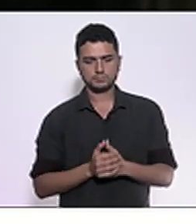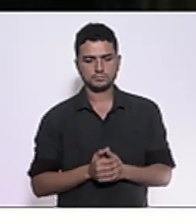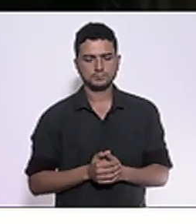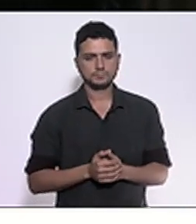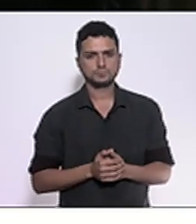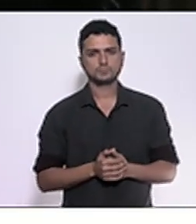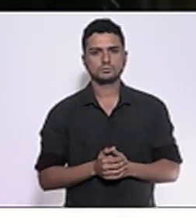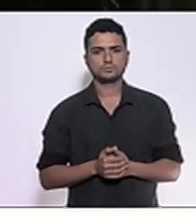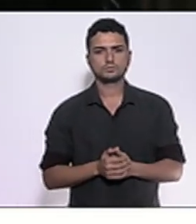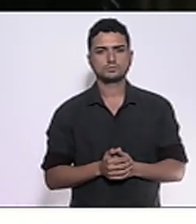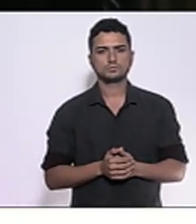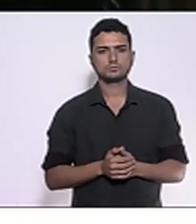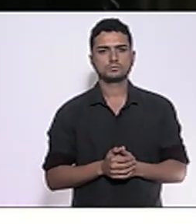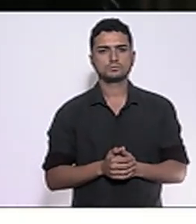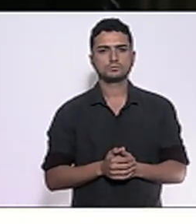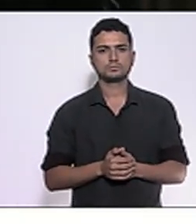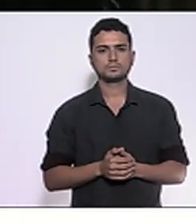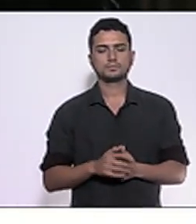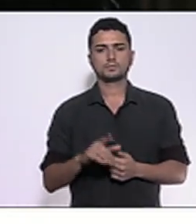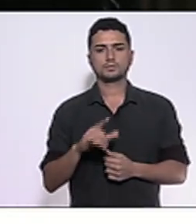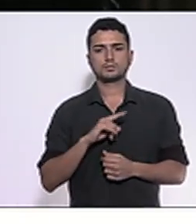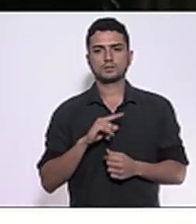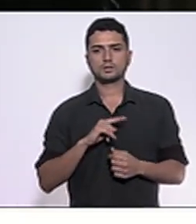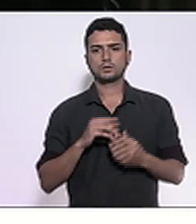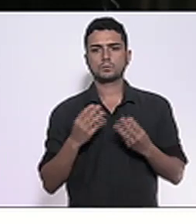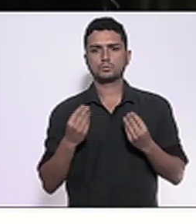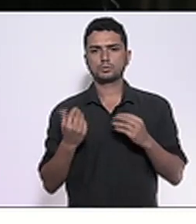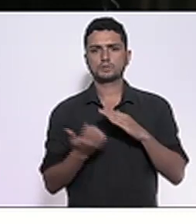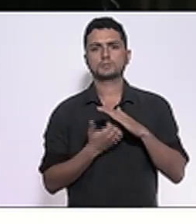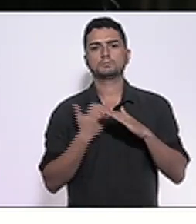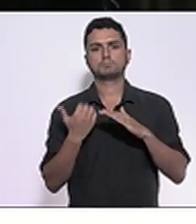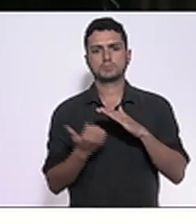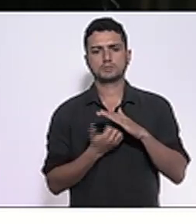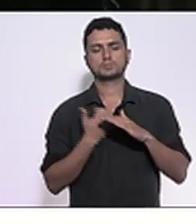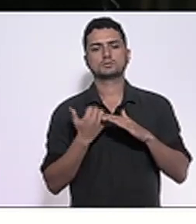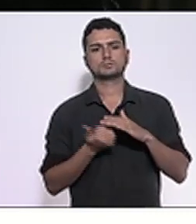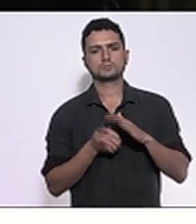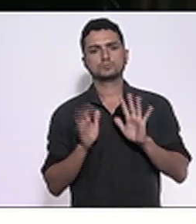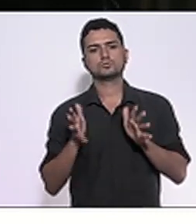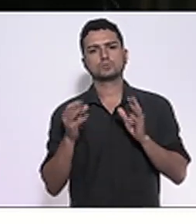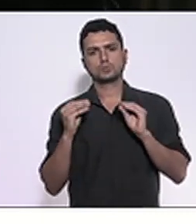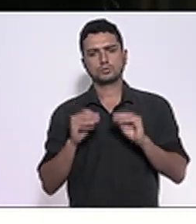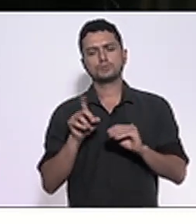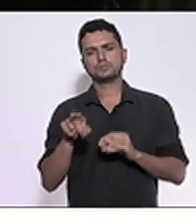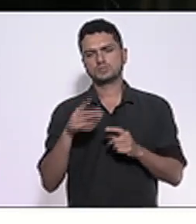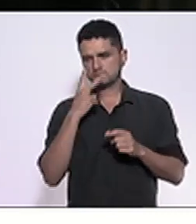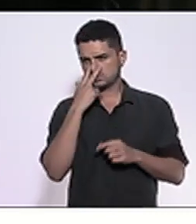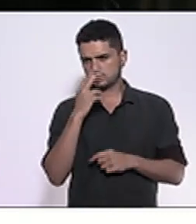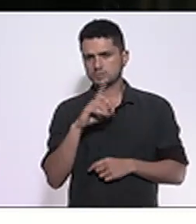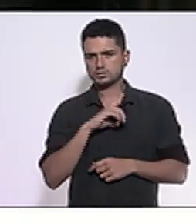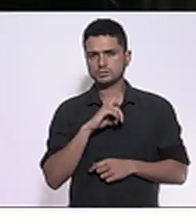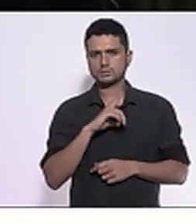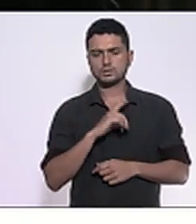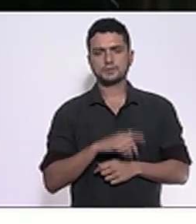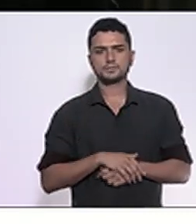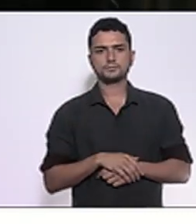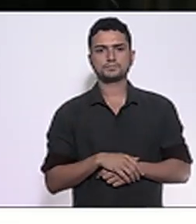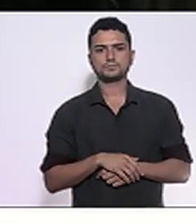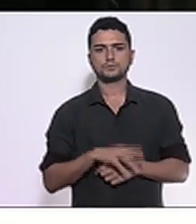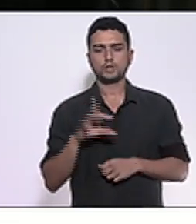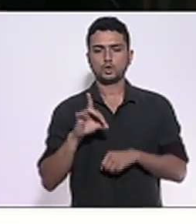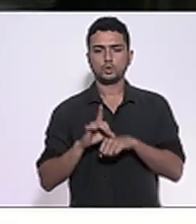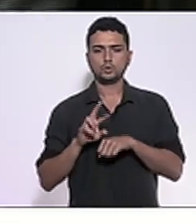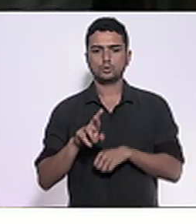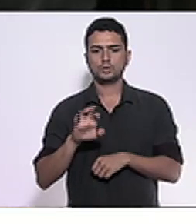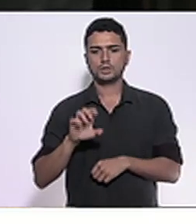Mas ali estão caracterizando uma pilha ali de empresas. A gente grupou isso. O senhor deve ter, mas o doutor Eduardo